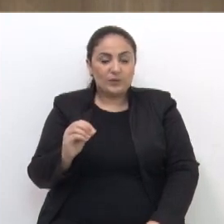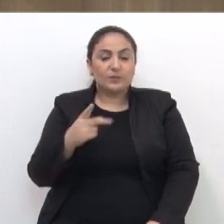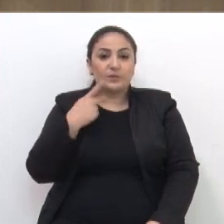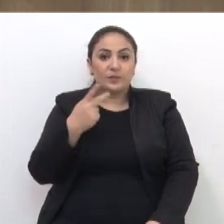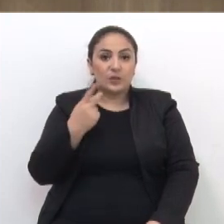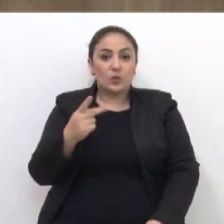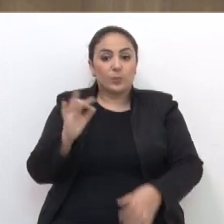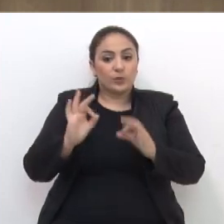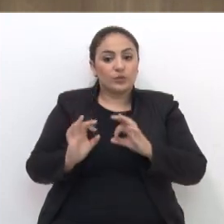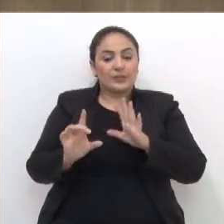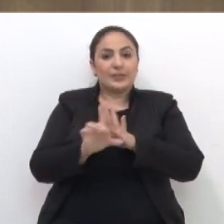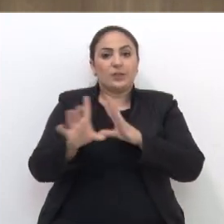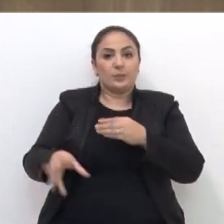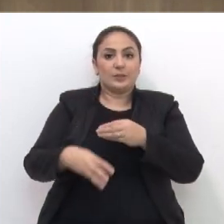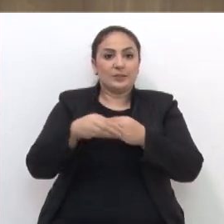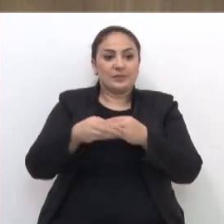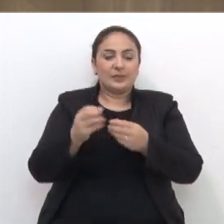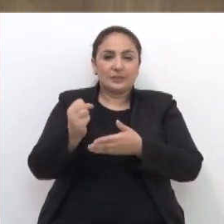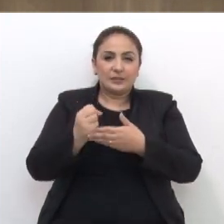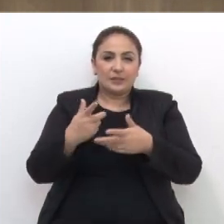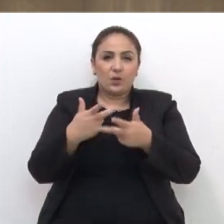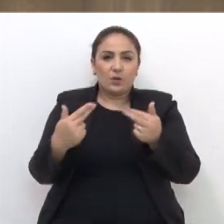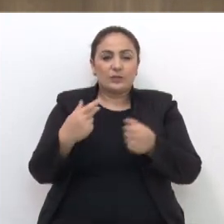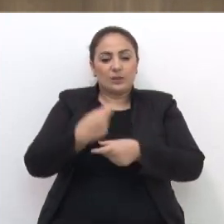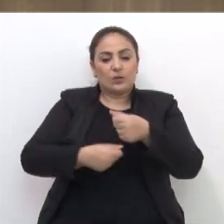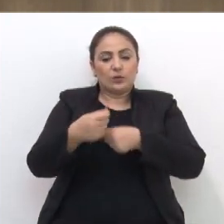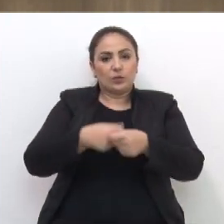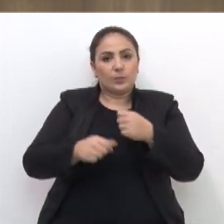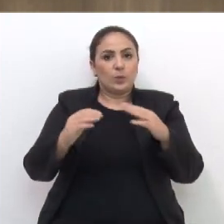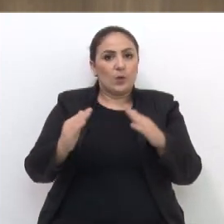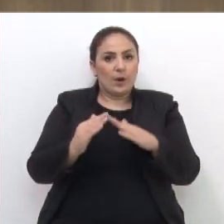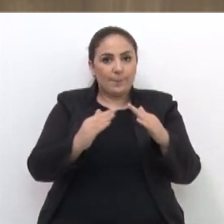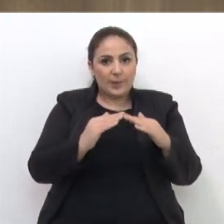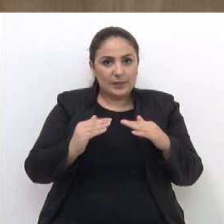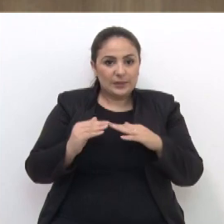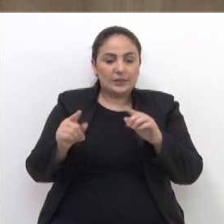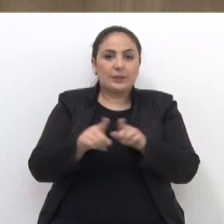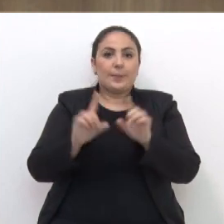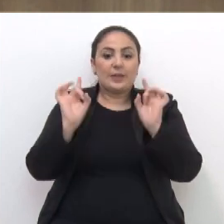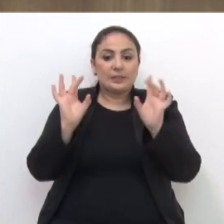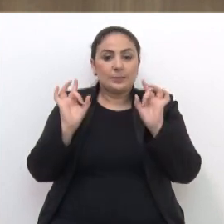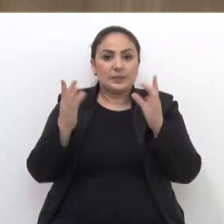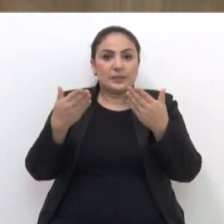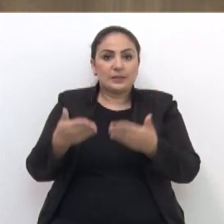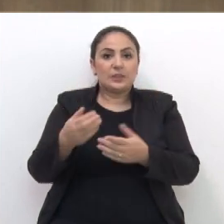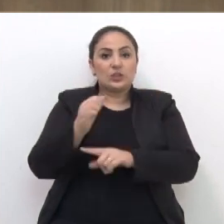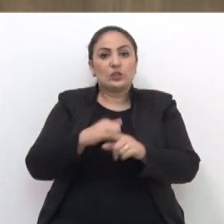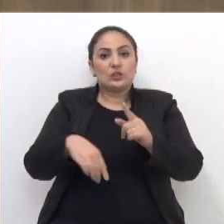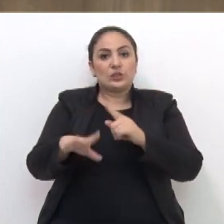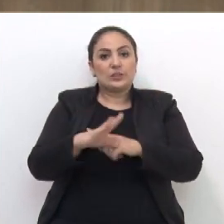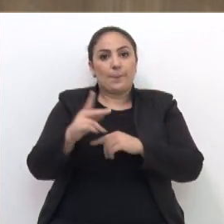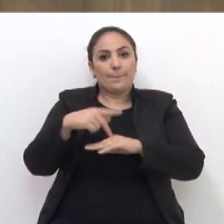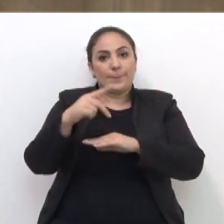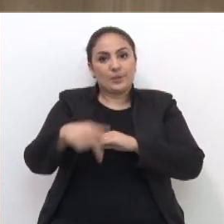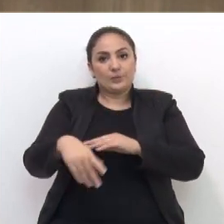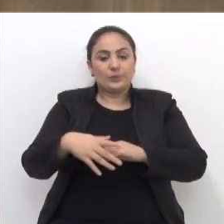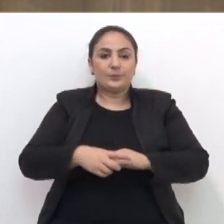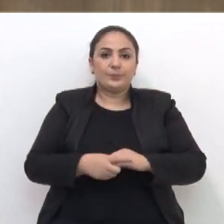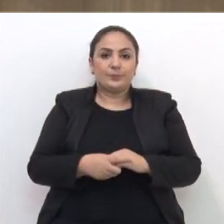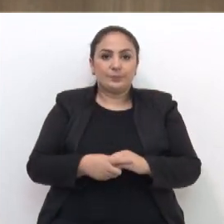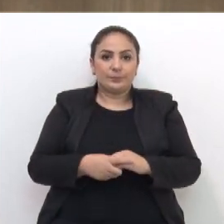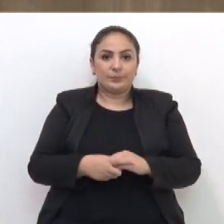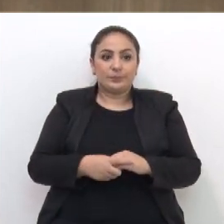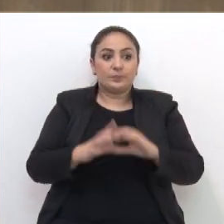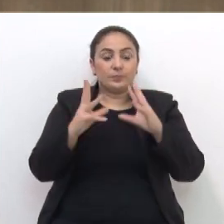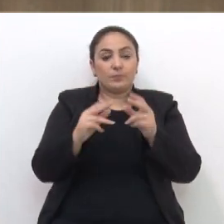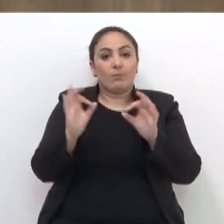executivo quanto nós vereadores, todos são importantes, né? Mas este projeto que nós tratamos na audiência